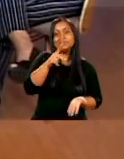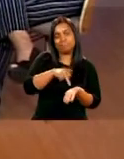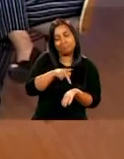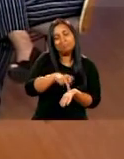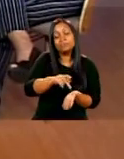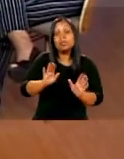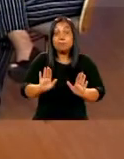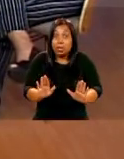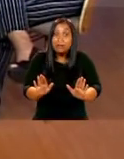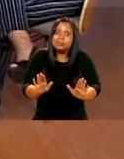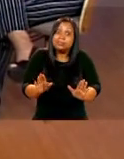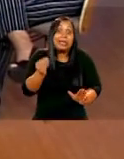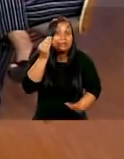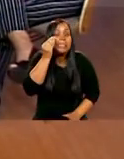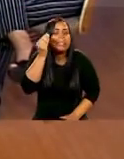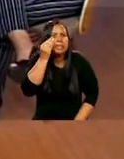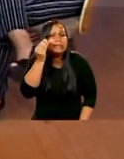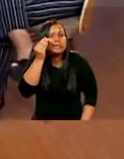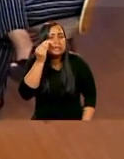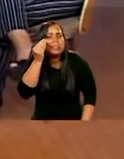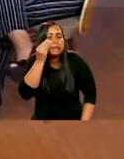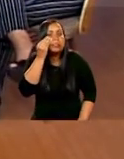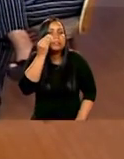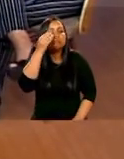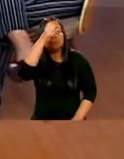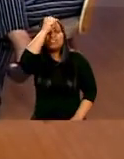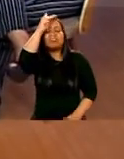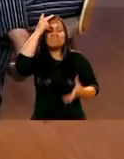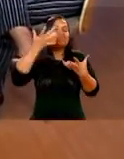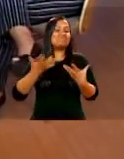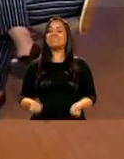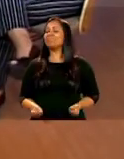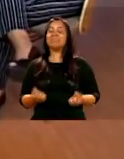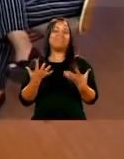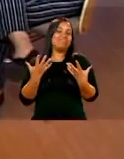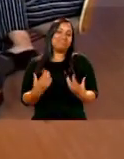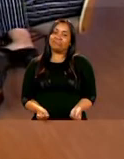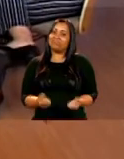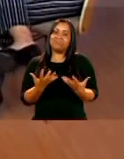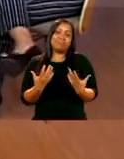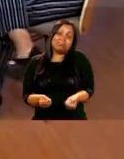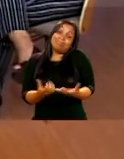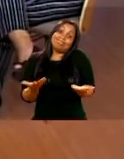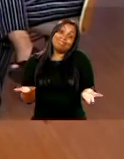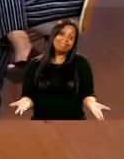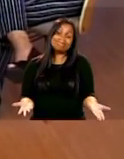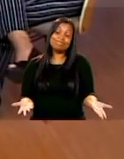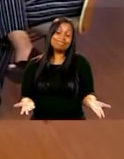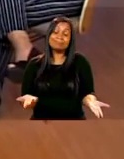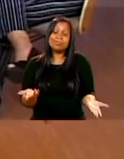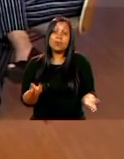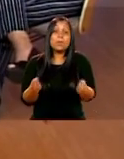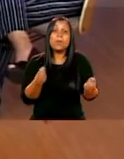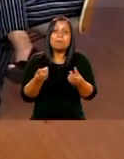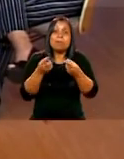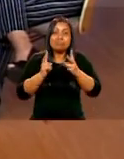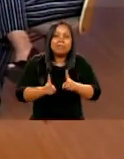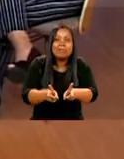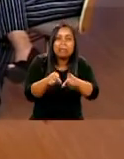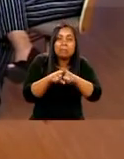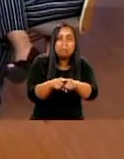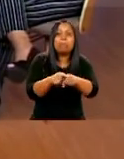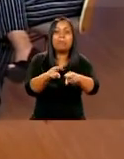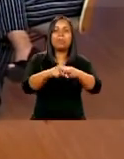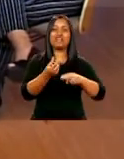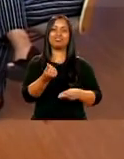Né? Que é uma tristeza, mas a gente tenta, né? Quando a prefeitura não faz o convênio, realmente a gente não consegue manter